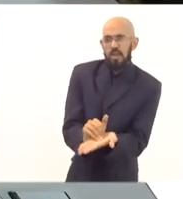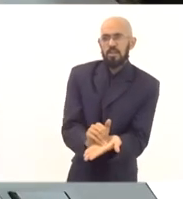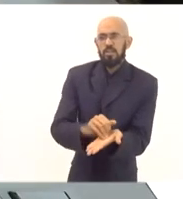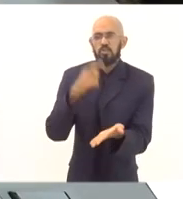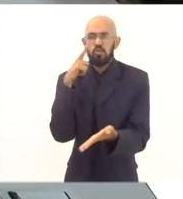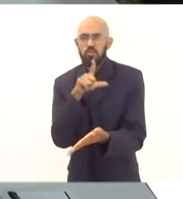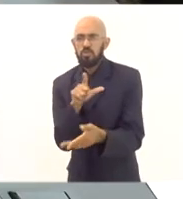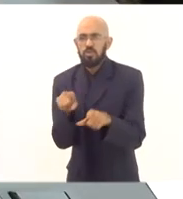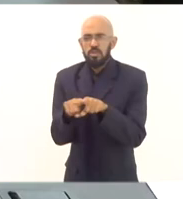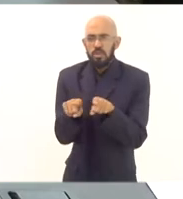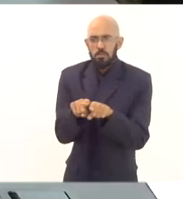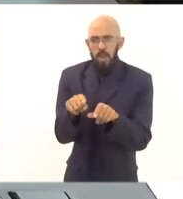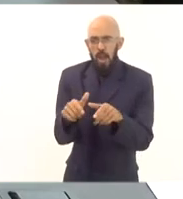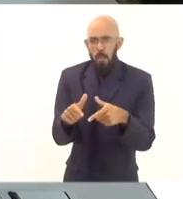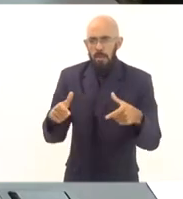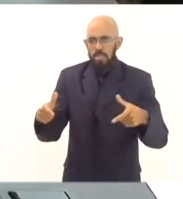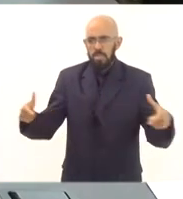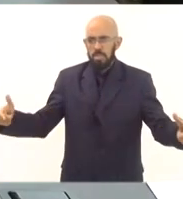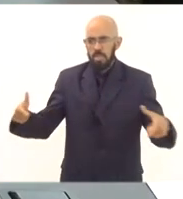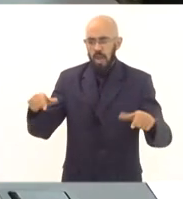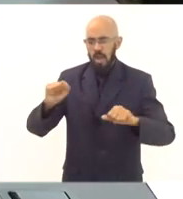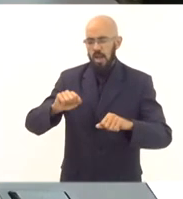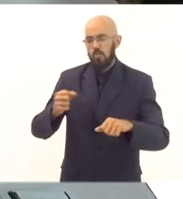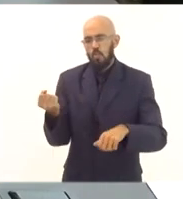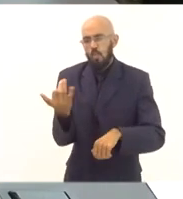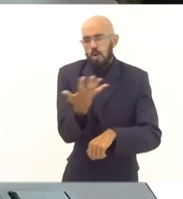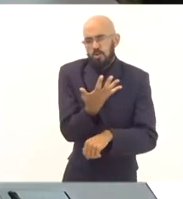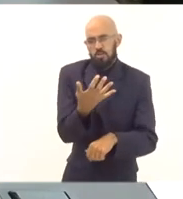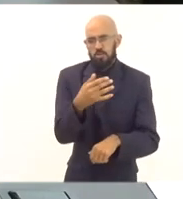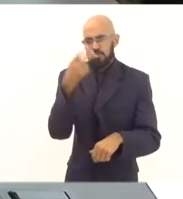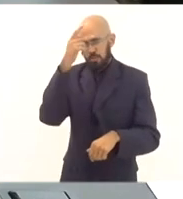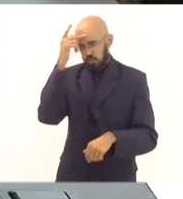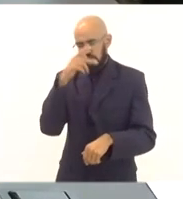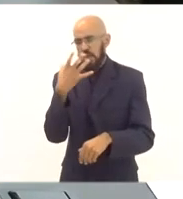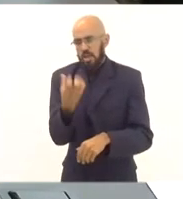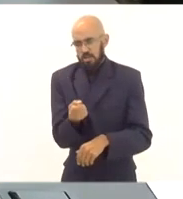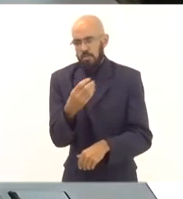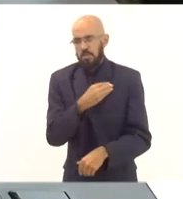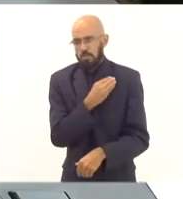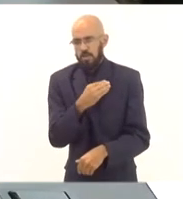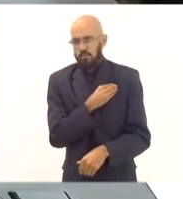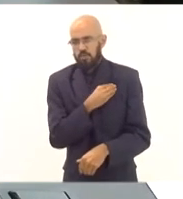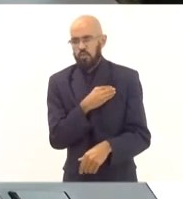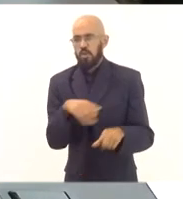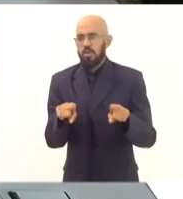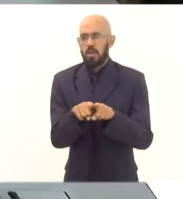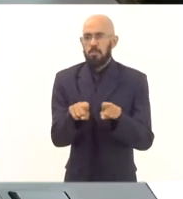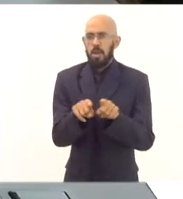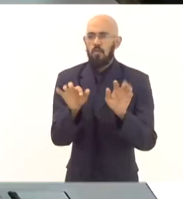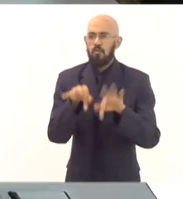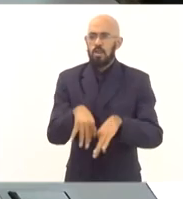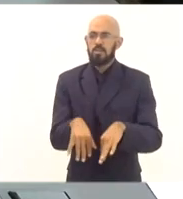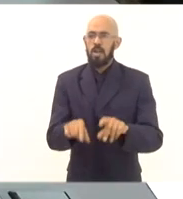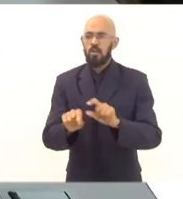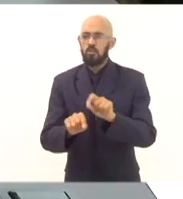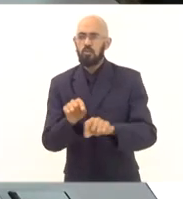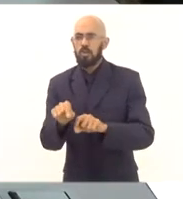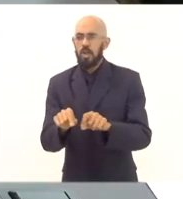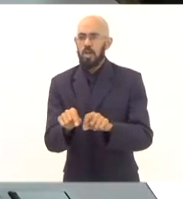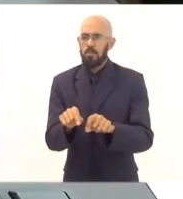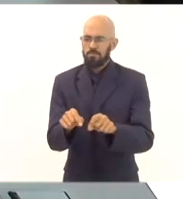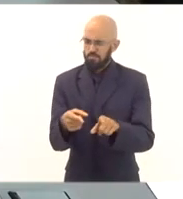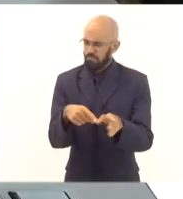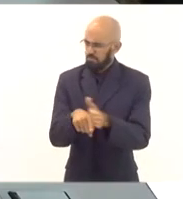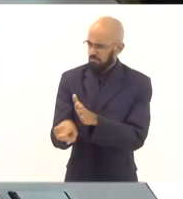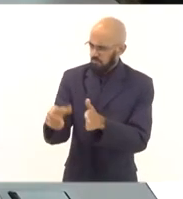possa chegar e aumentar esse número de beneficiários né É quero terminar minhas palavras aqui há